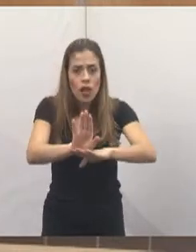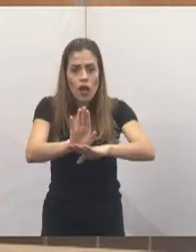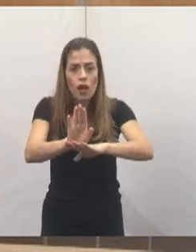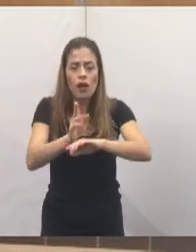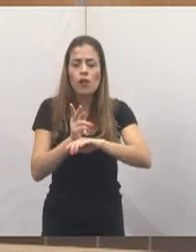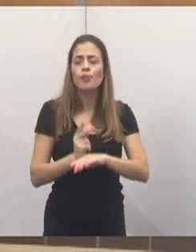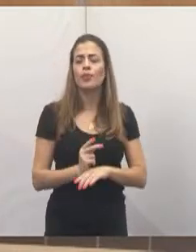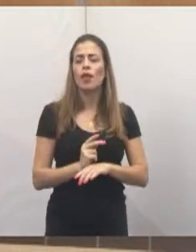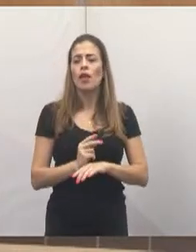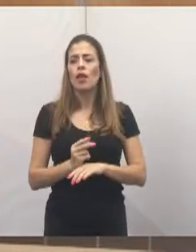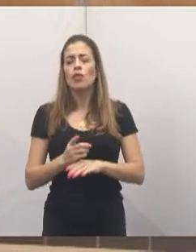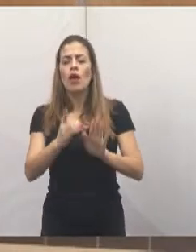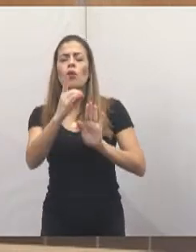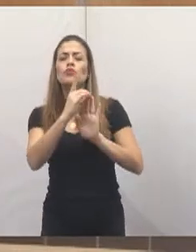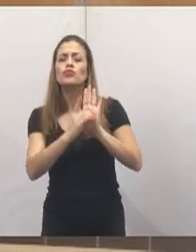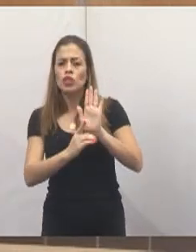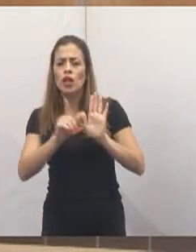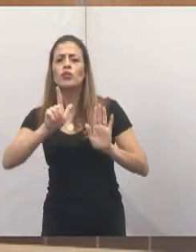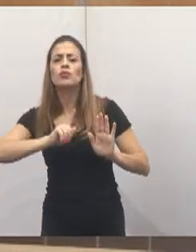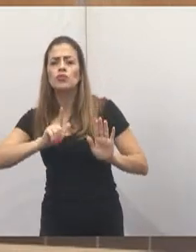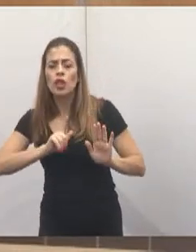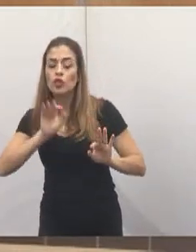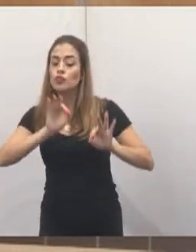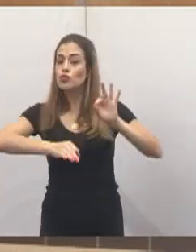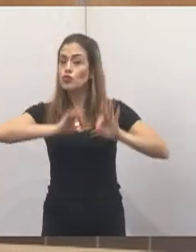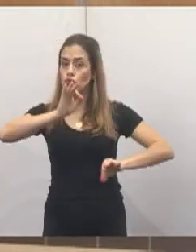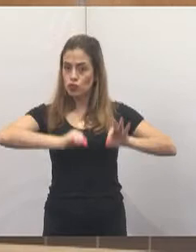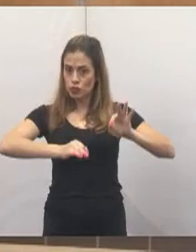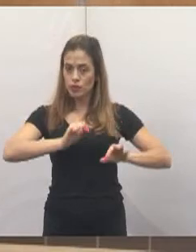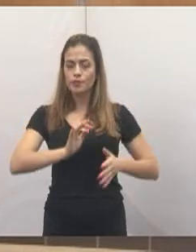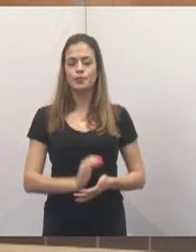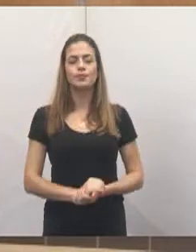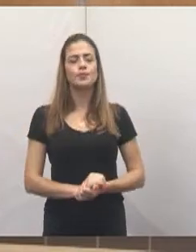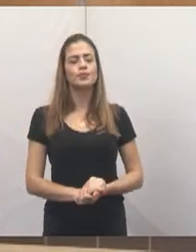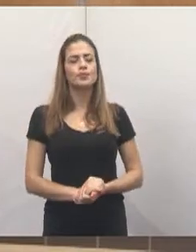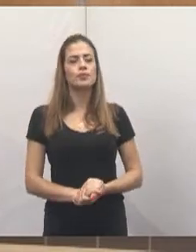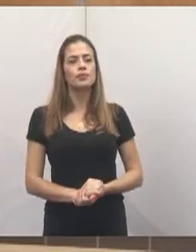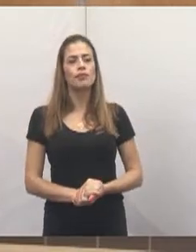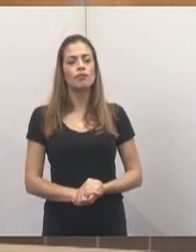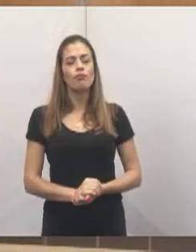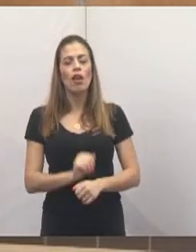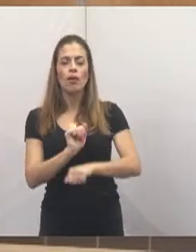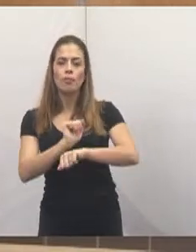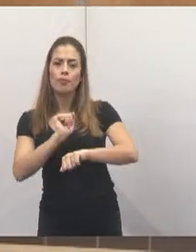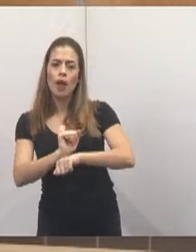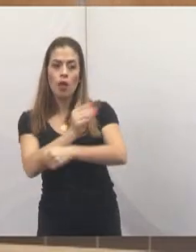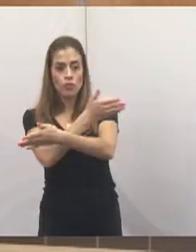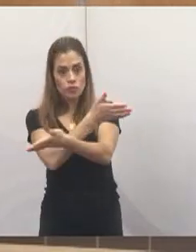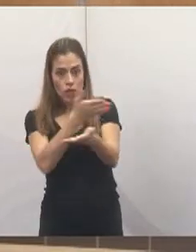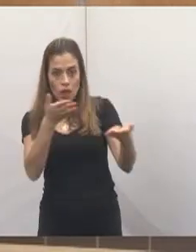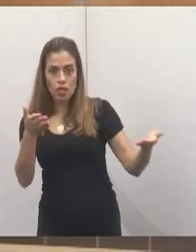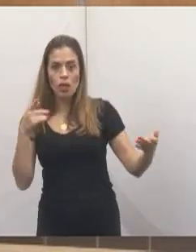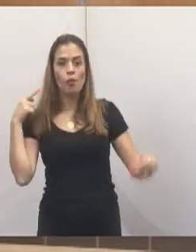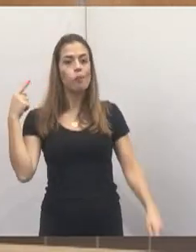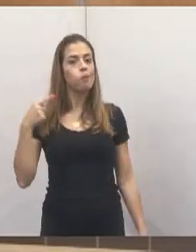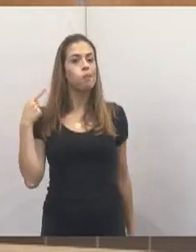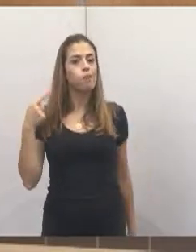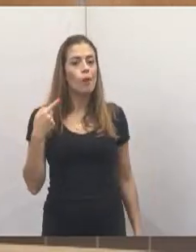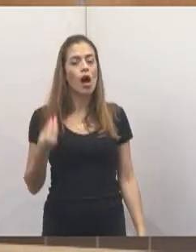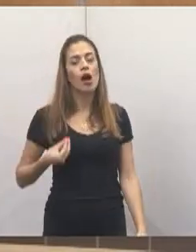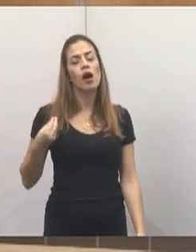pelo seu direito e pela justiça. Espero que vocês, advogados e advogadas,